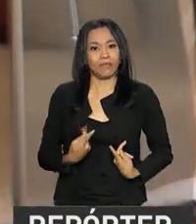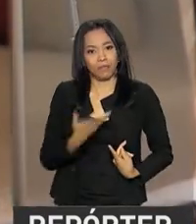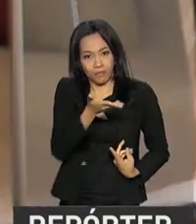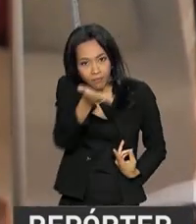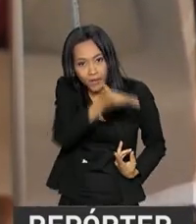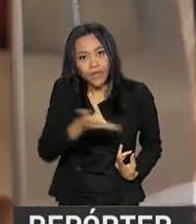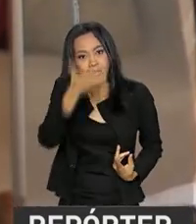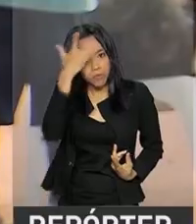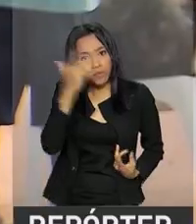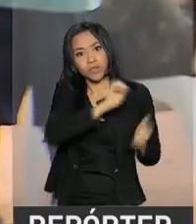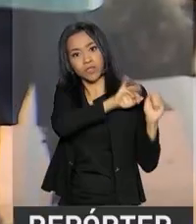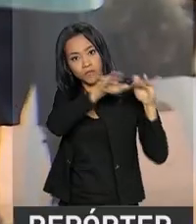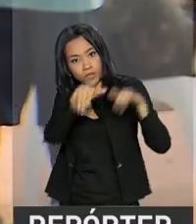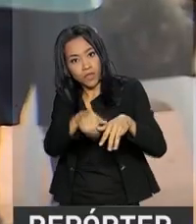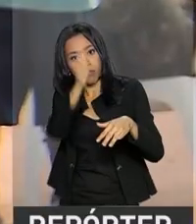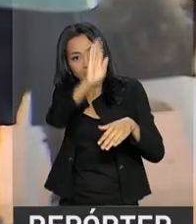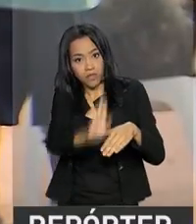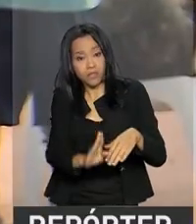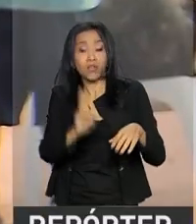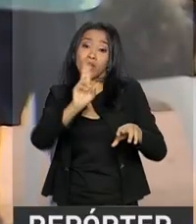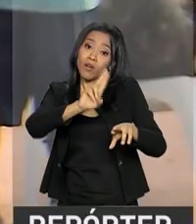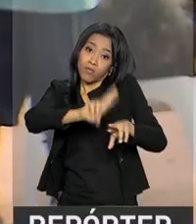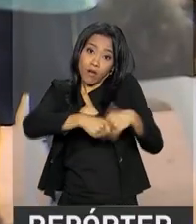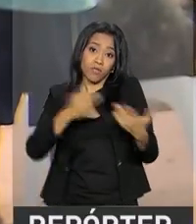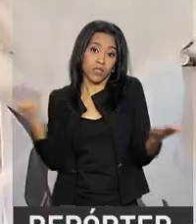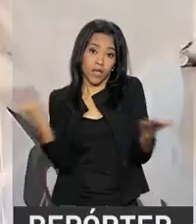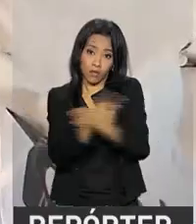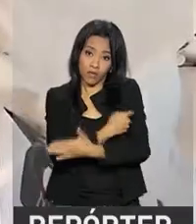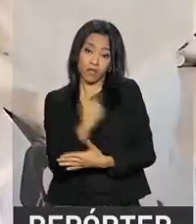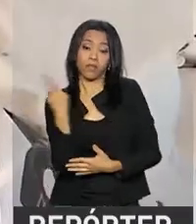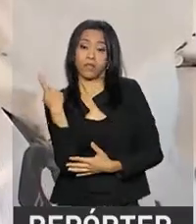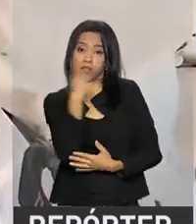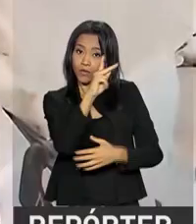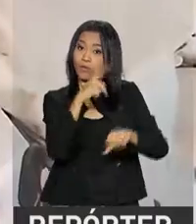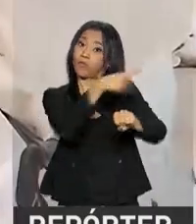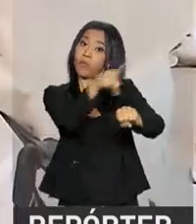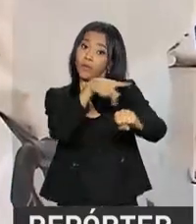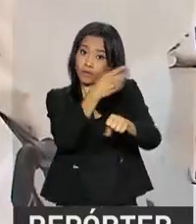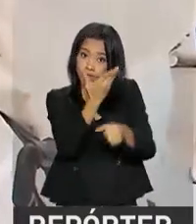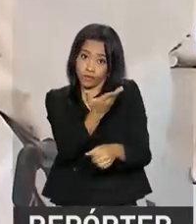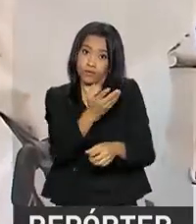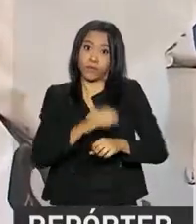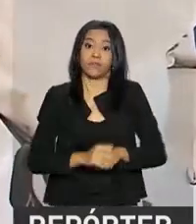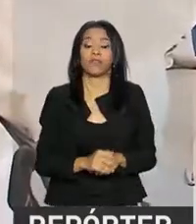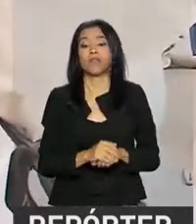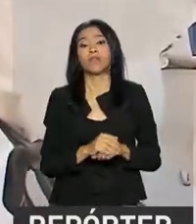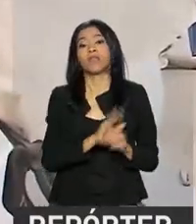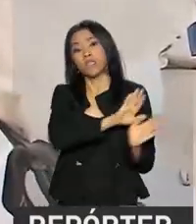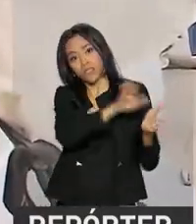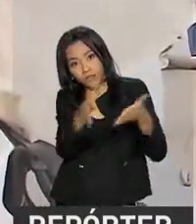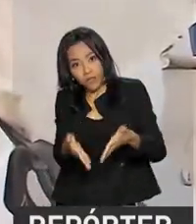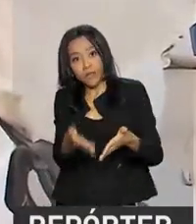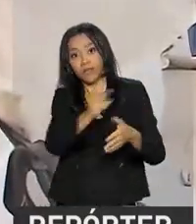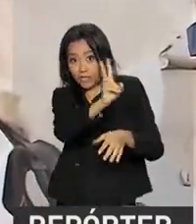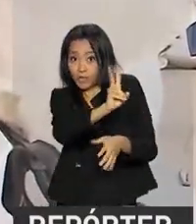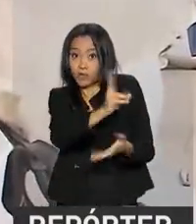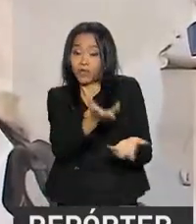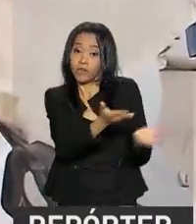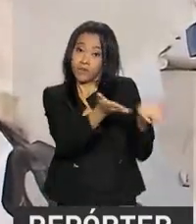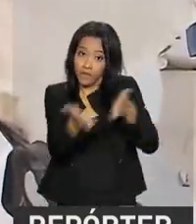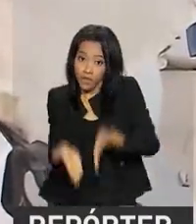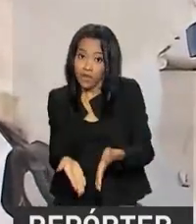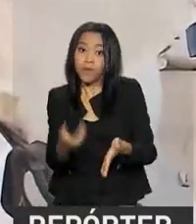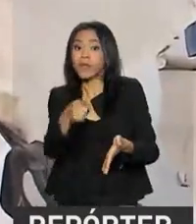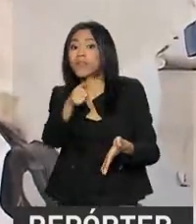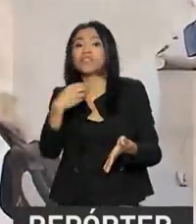é da crise humanitária que tem no país vizinho está aqui à venezuela para que eles